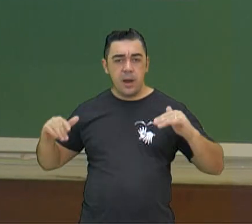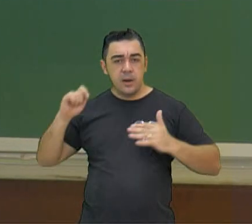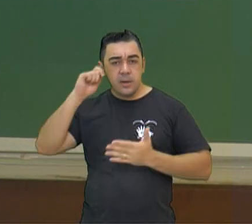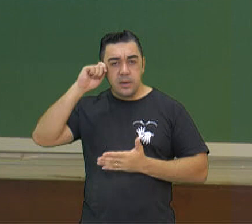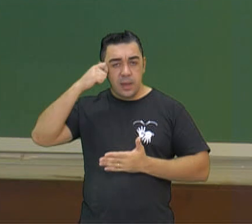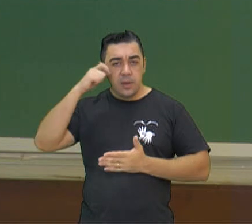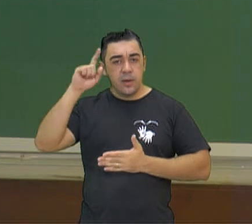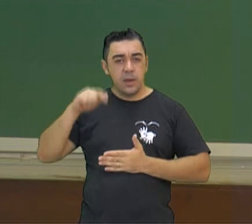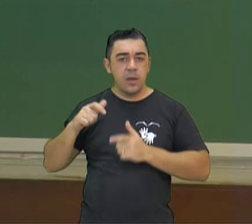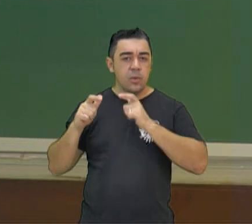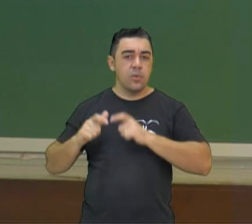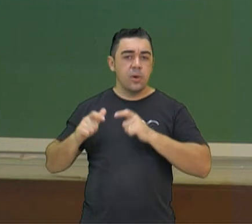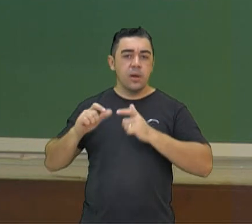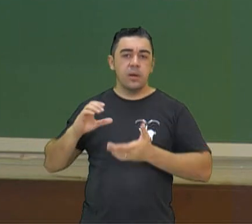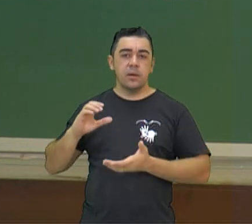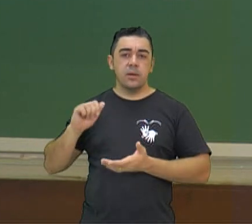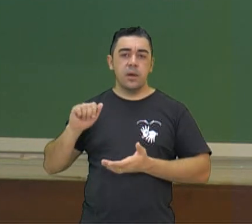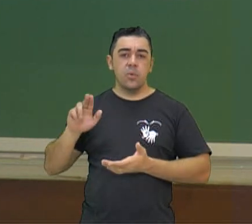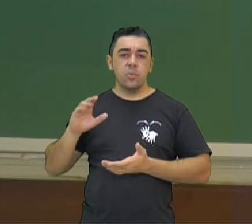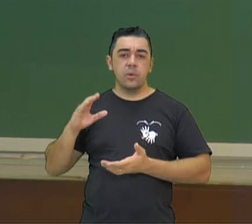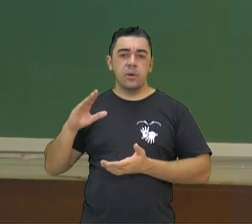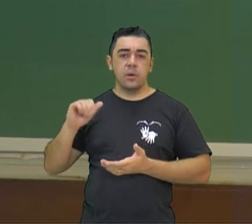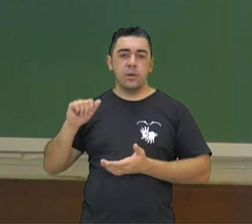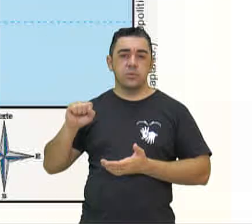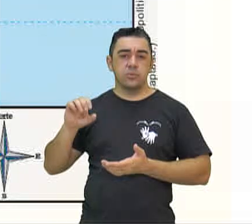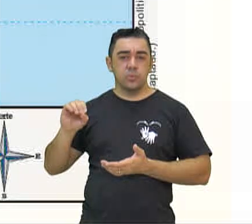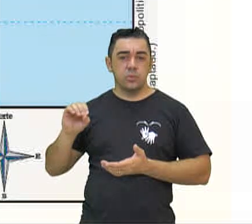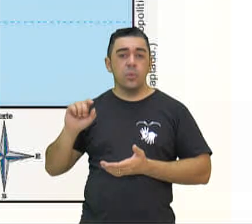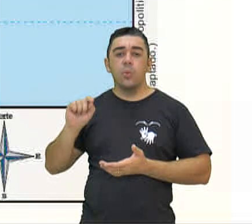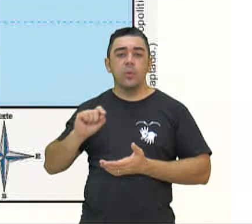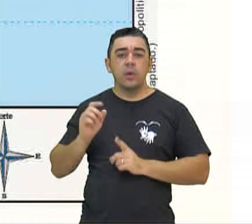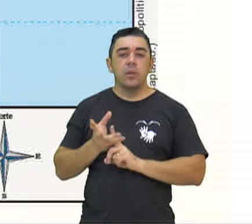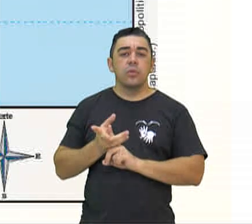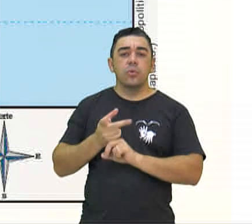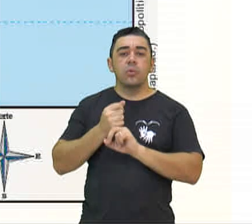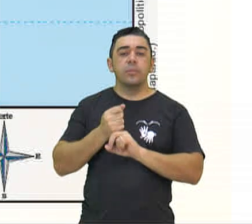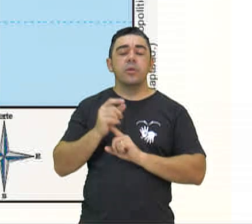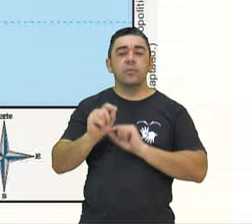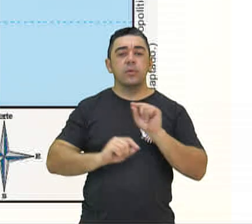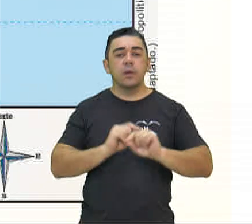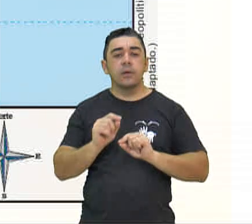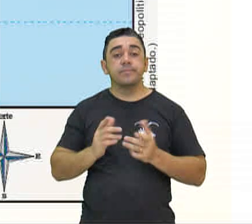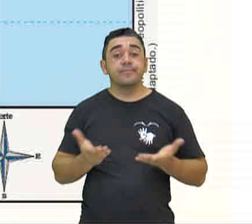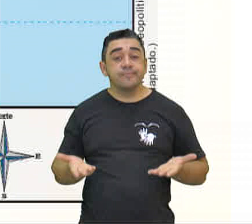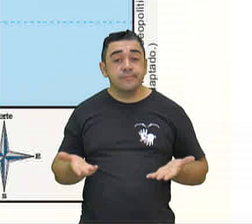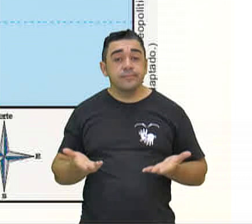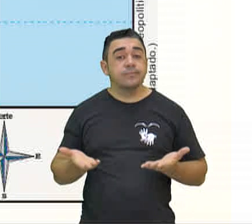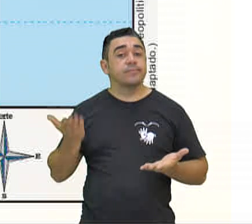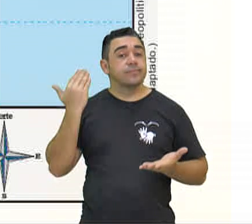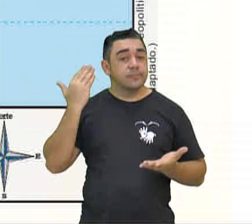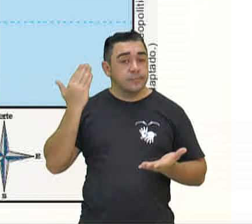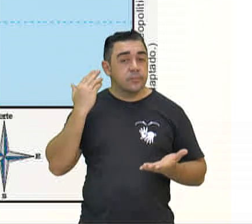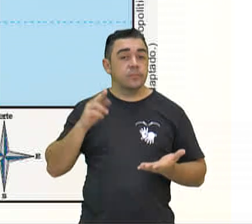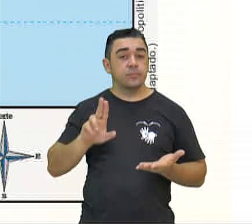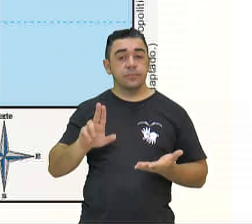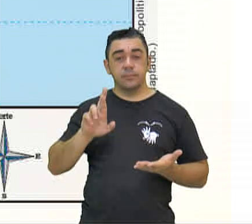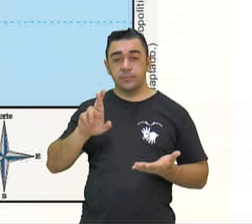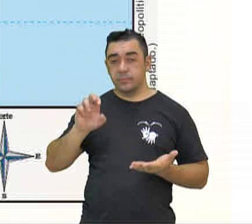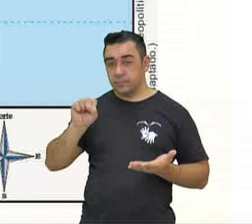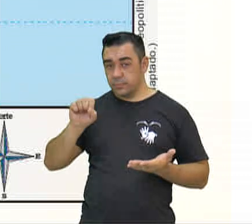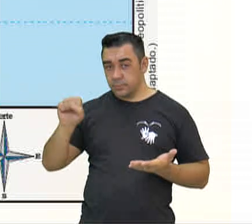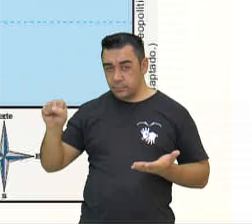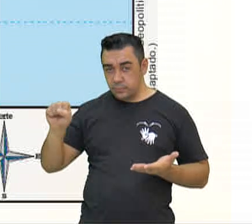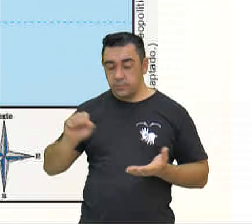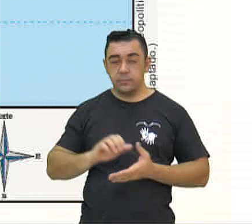chego na região do Cáucaso, que era dominado pela então União das Repúblicas Socialistas